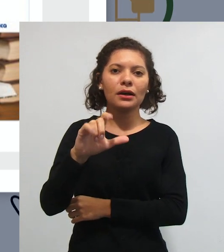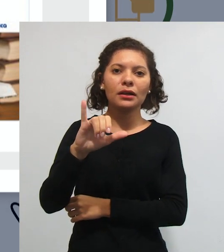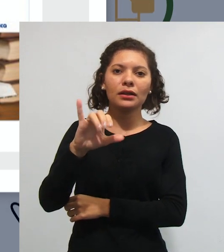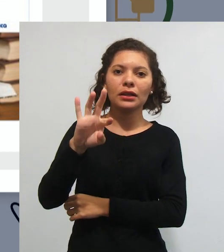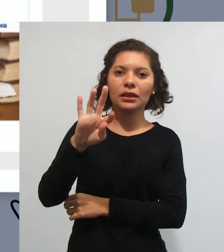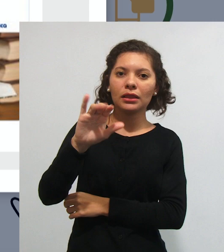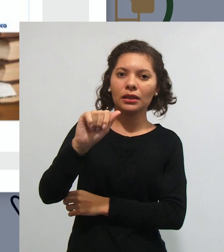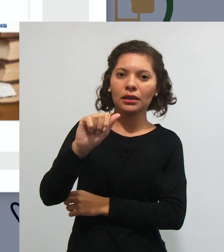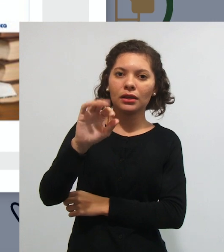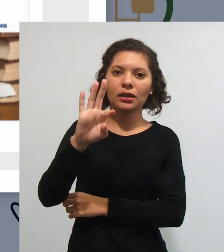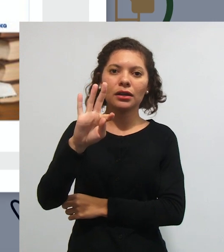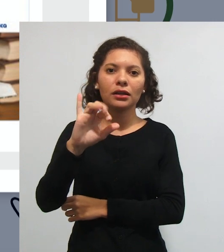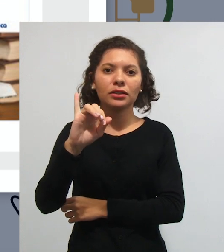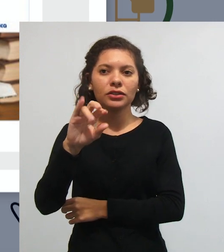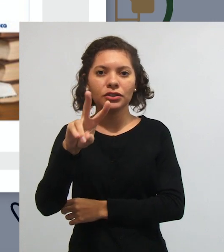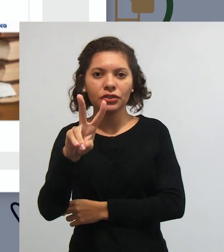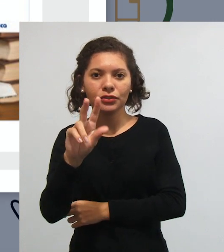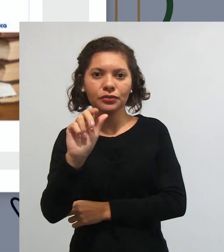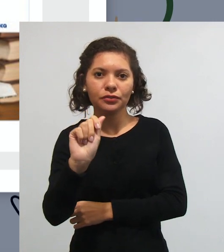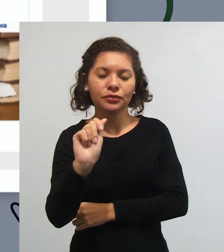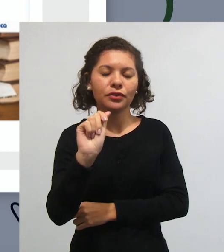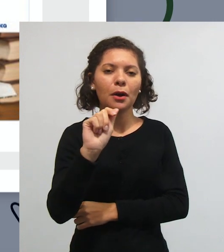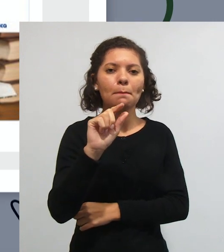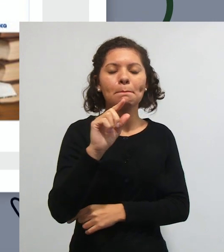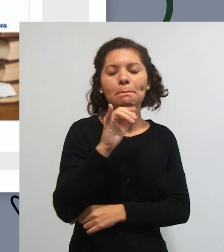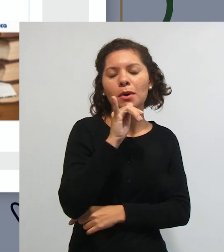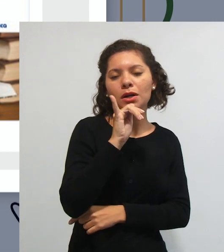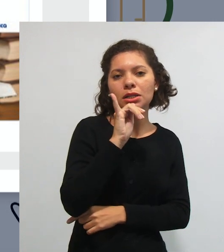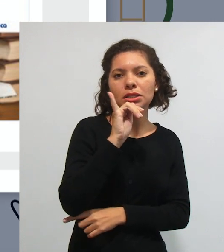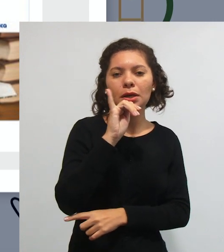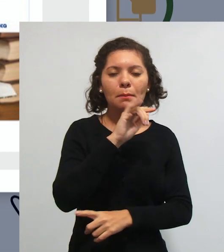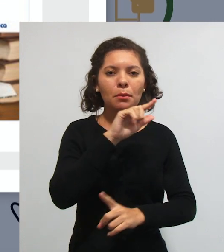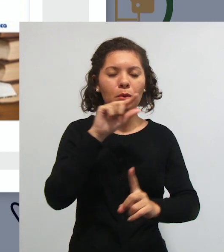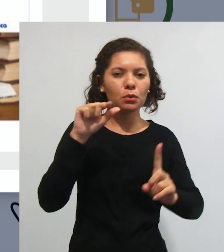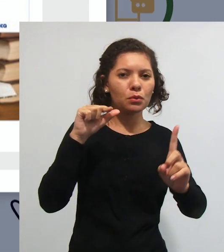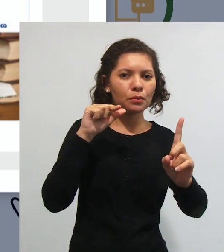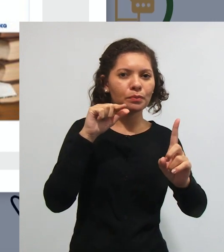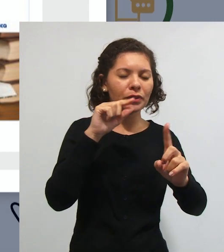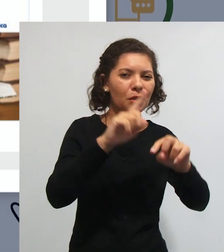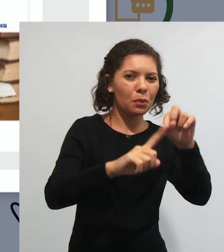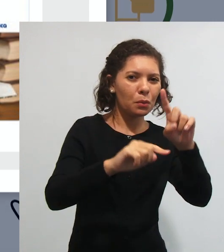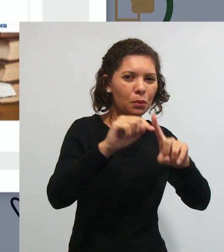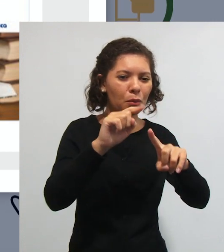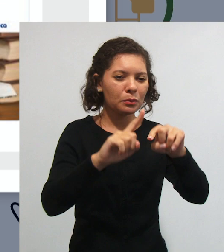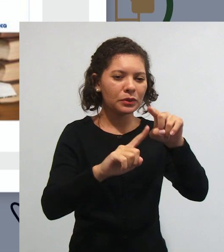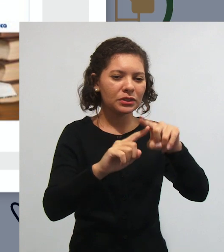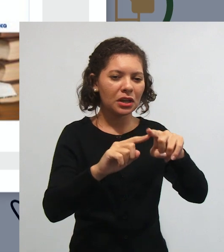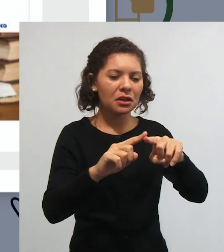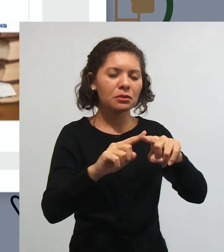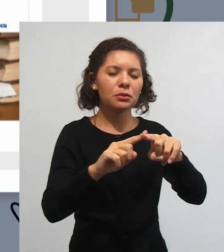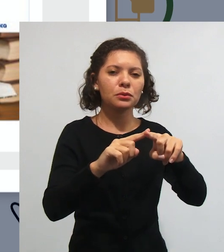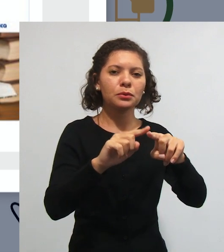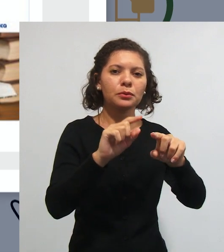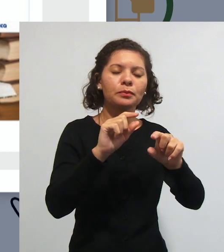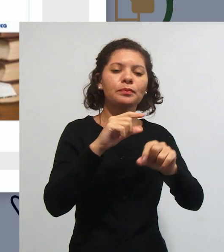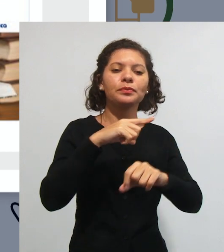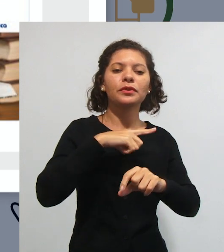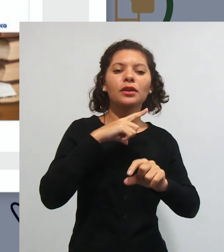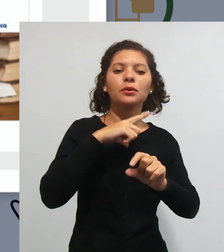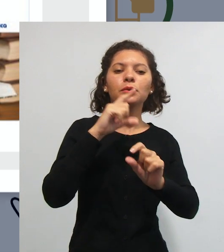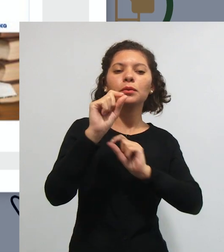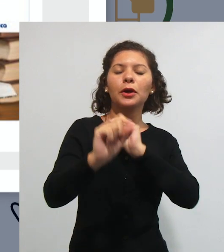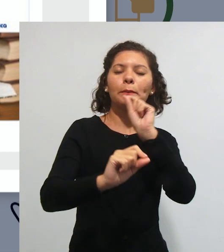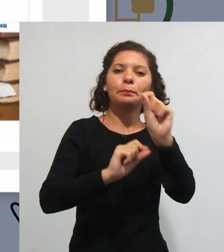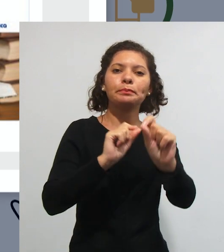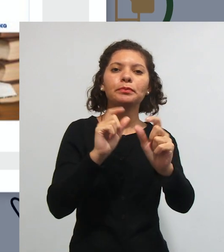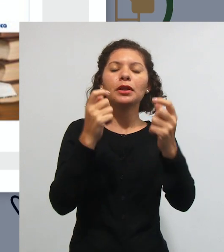ser utilizada quando o objeto de estudo não é bem conhecido e é regado por subjetivismo. Então, você tem